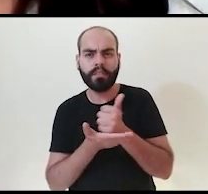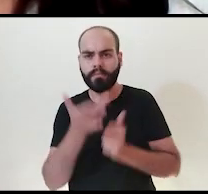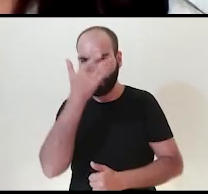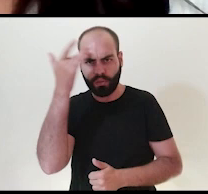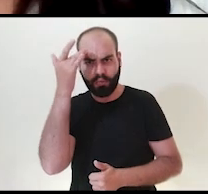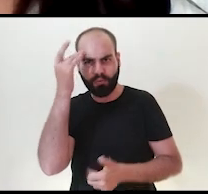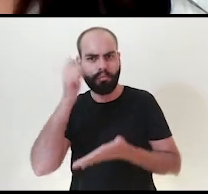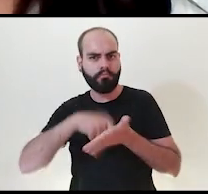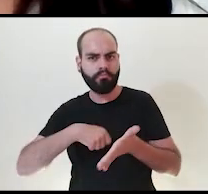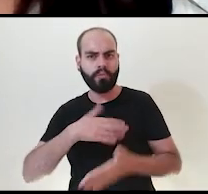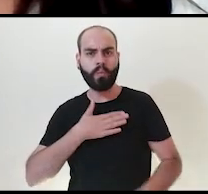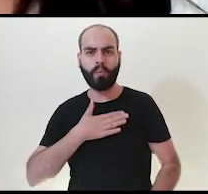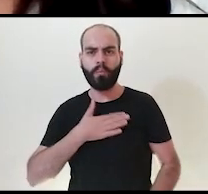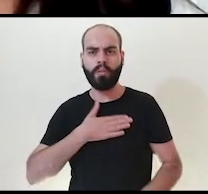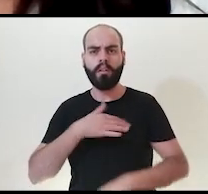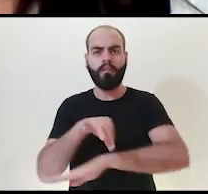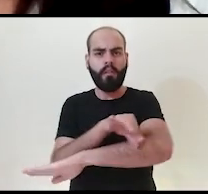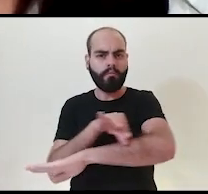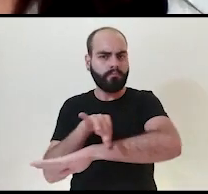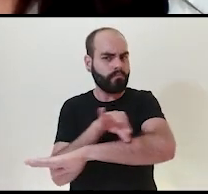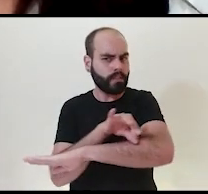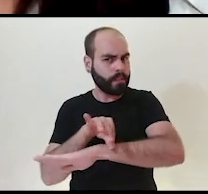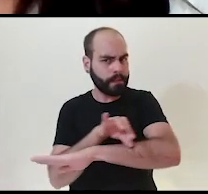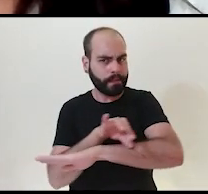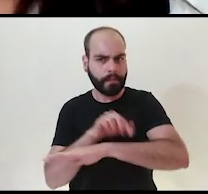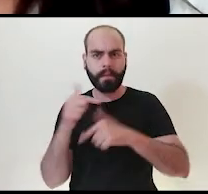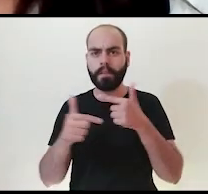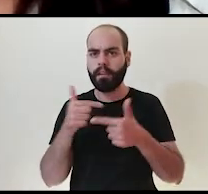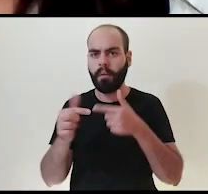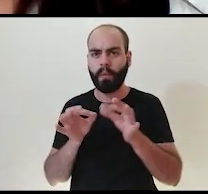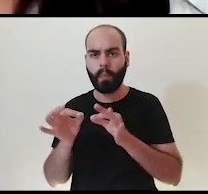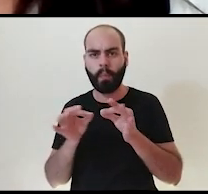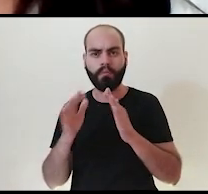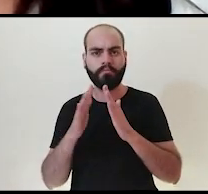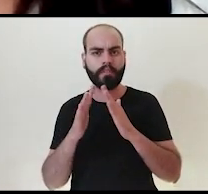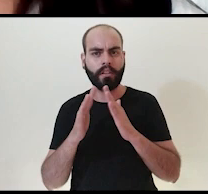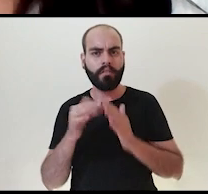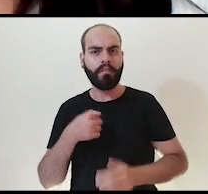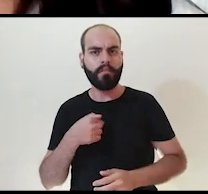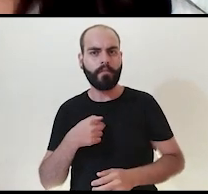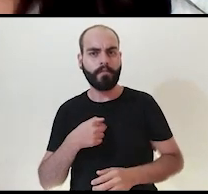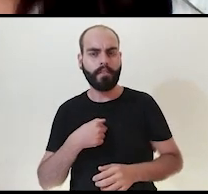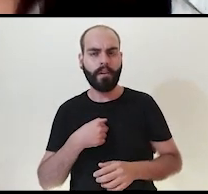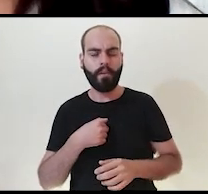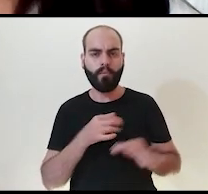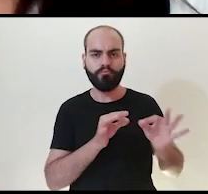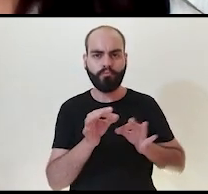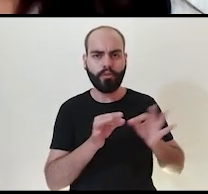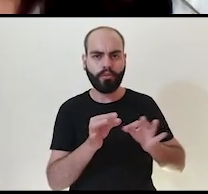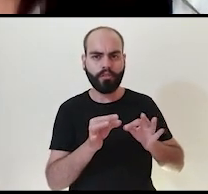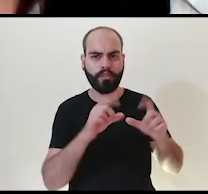arquitetos e designers de interiores, né, alguns lojistas, e eu fotografo para eles os projetos prontos, né,